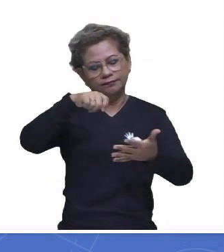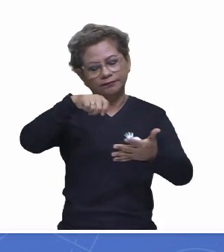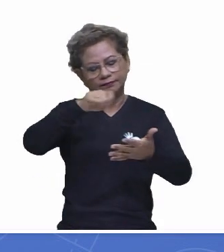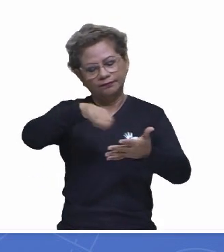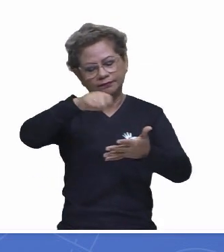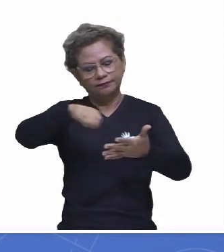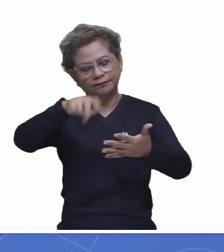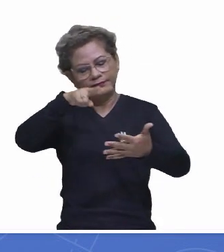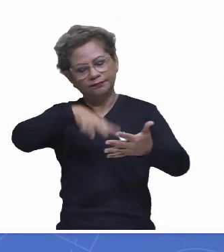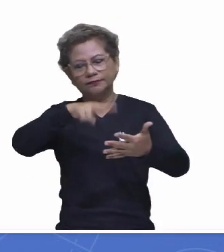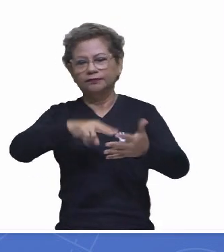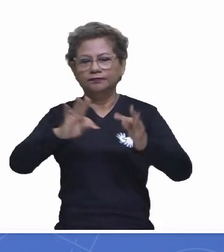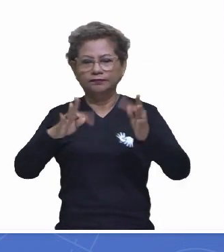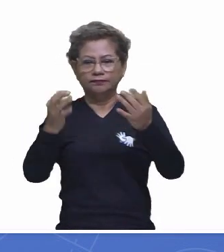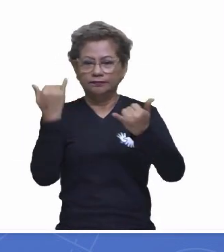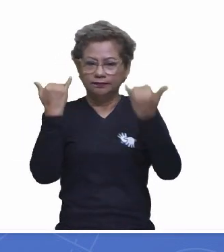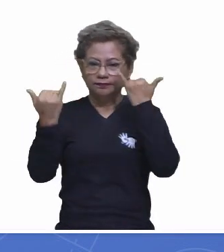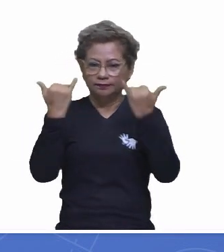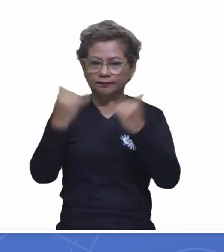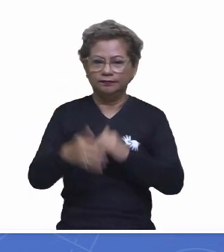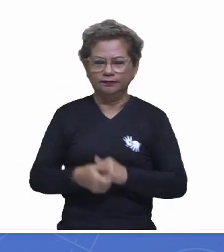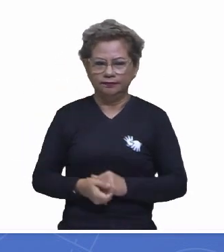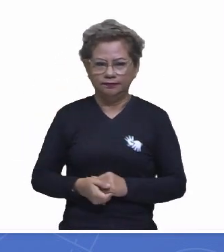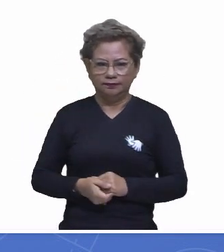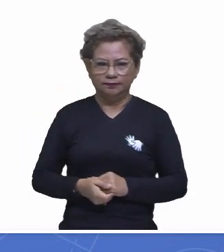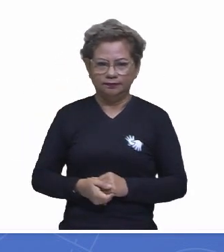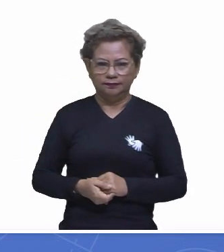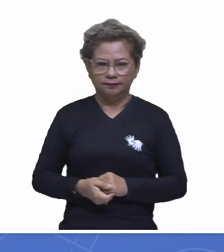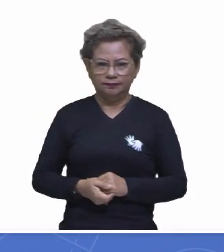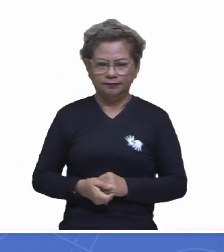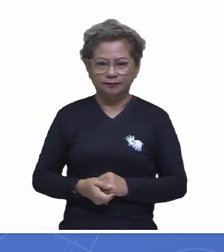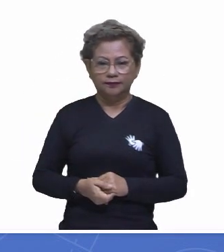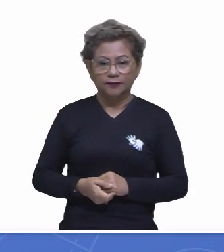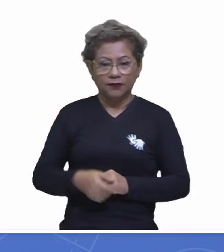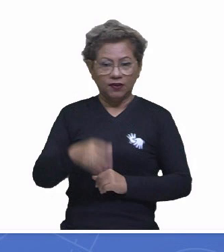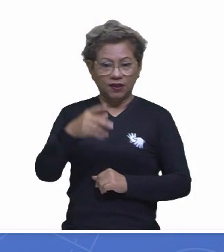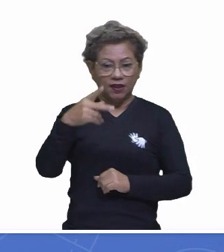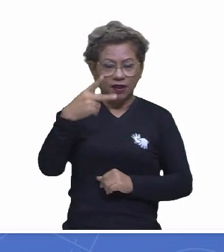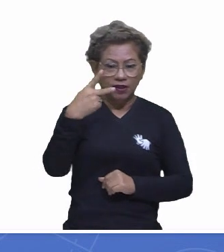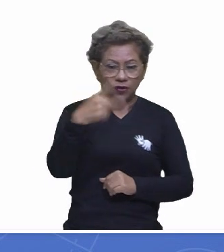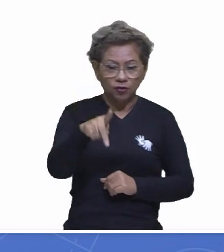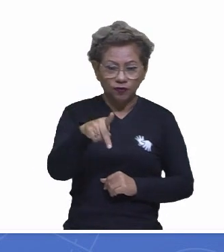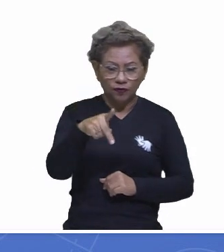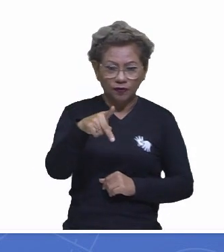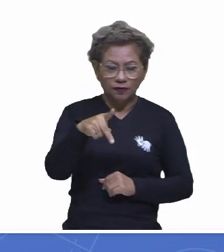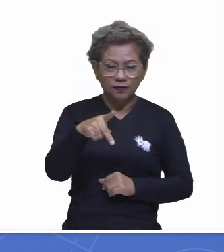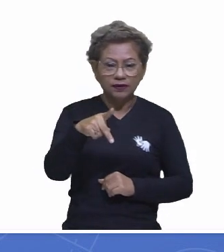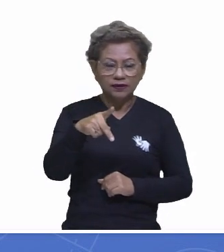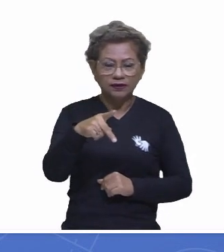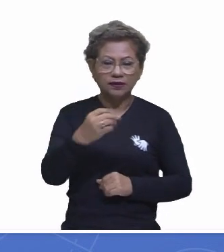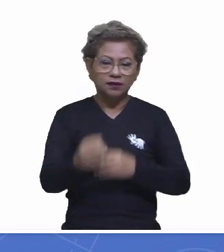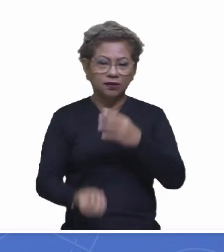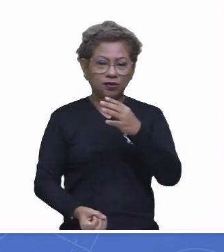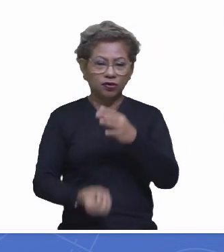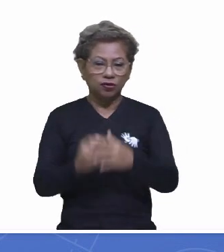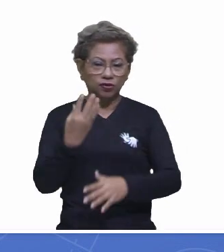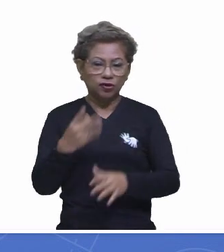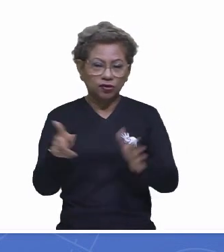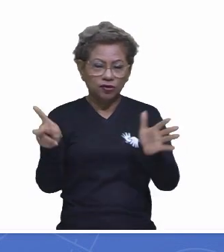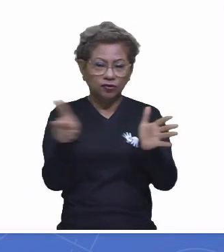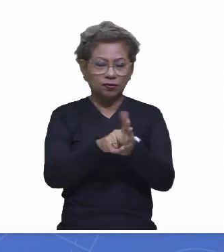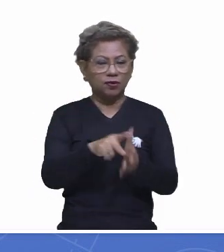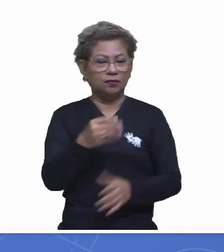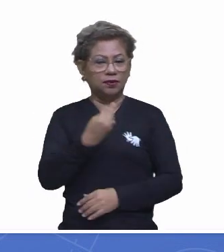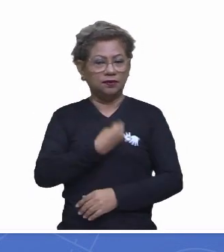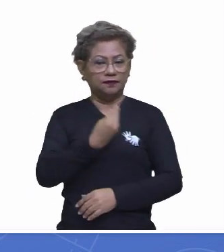para dizer que ele conduz a um destino específico. É você quem constrói a sua identidade. Existe um